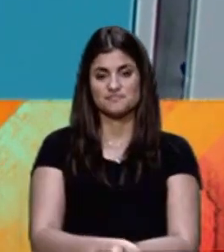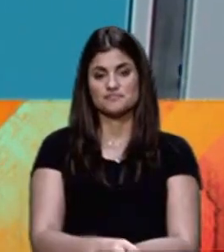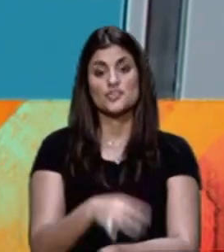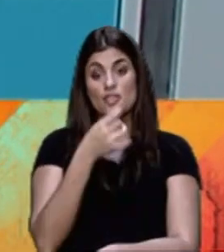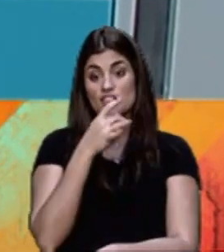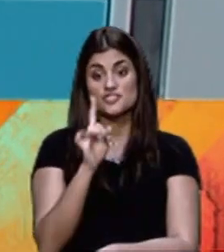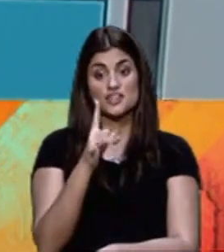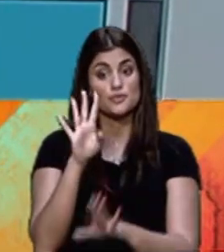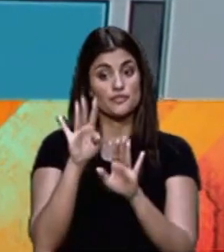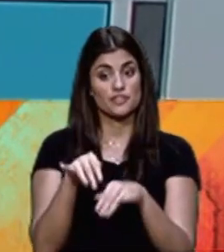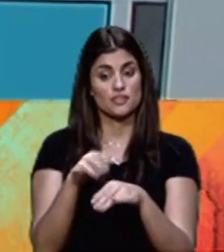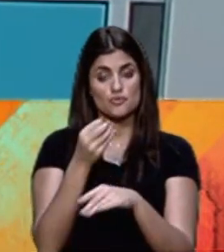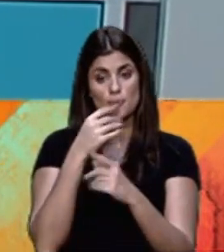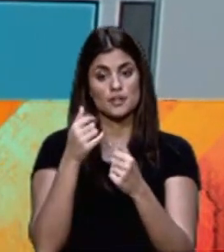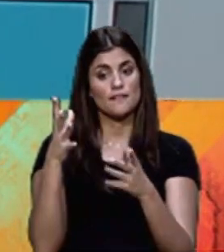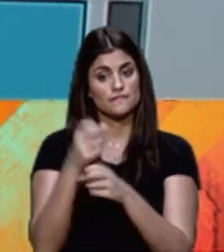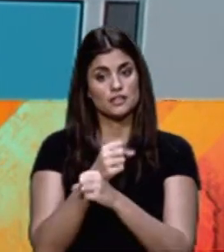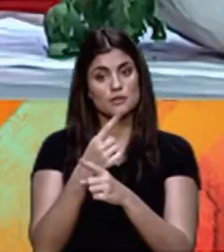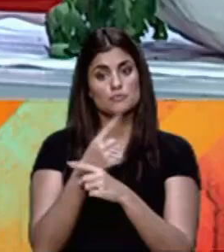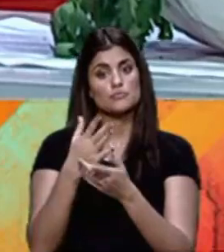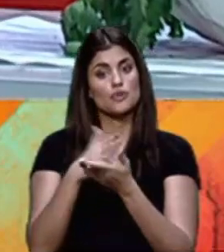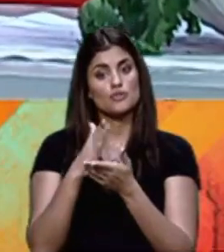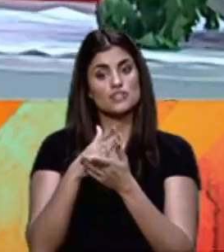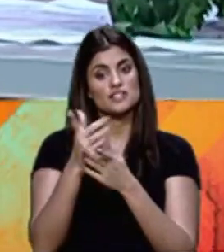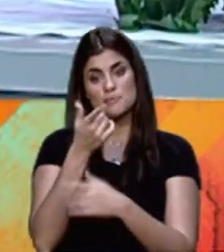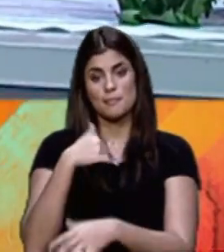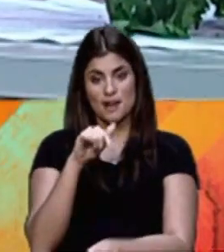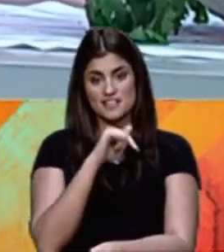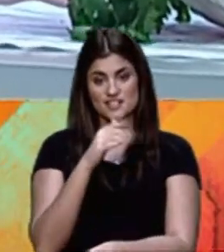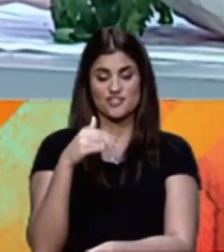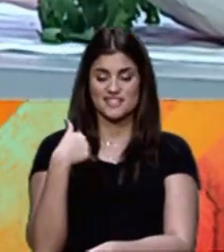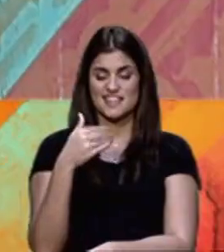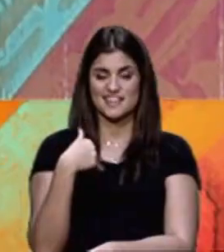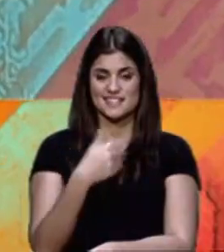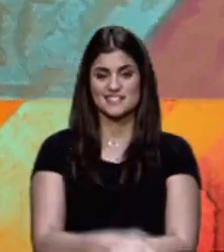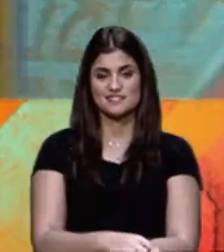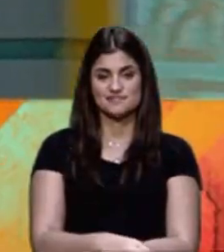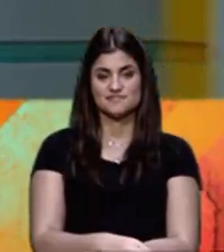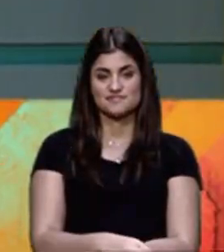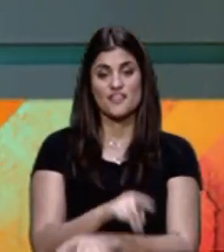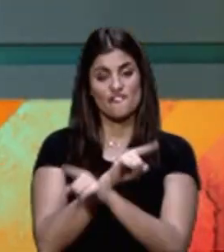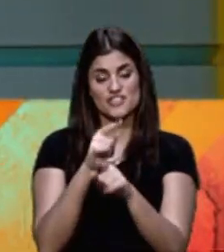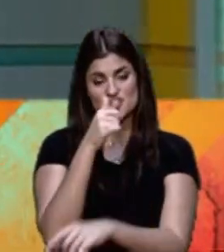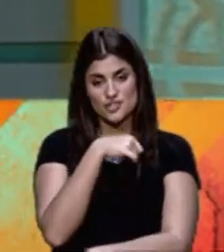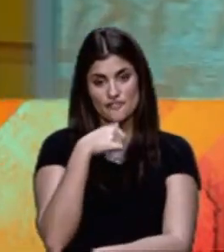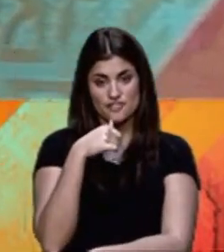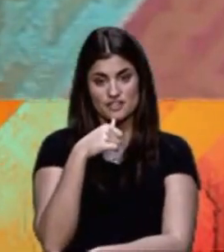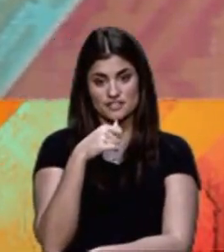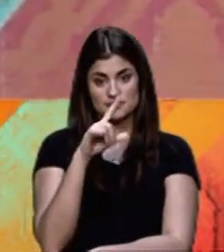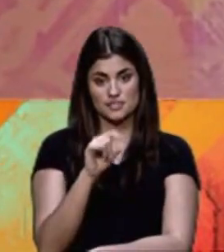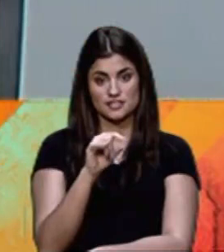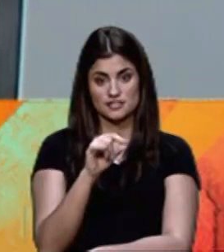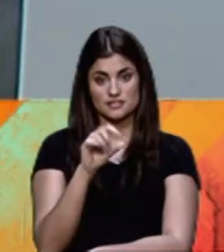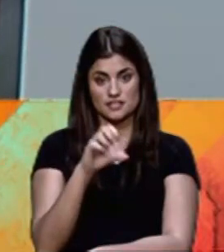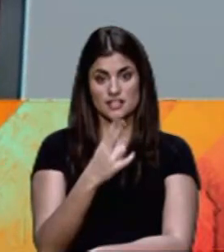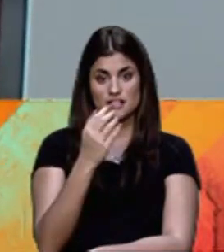acabar. Não comem tudo que eu tenho que levar estes restos para a praça. Coitadinhos. Vocês e sofrem. Então... E quinoa. Não falamos deste